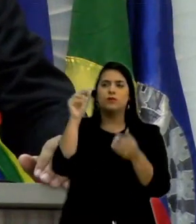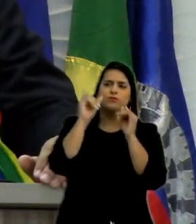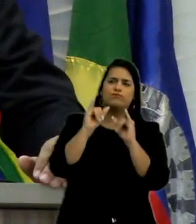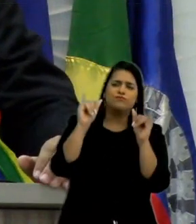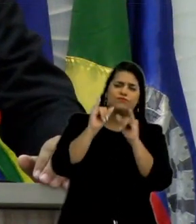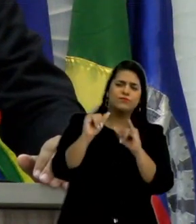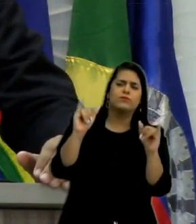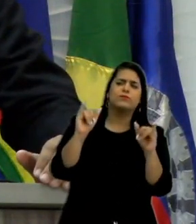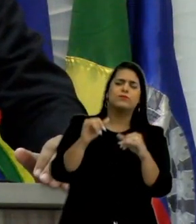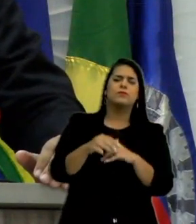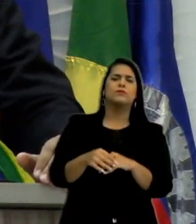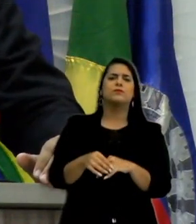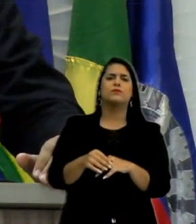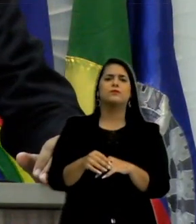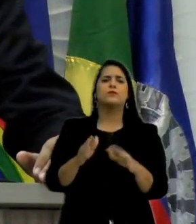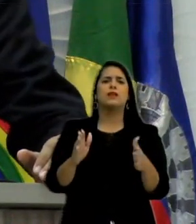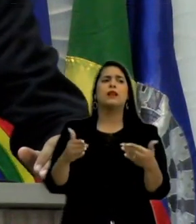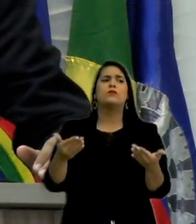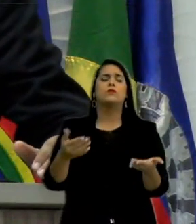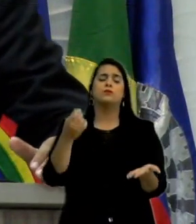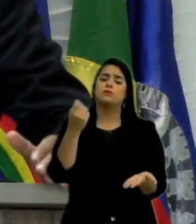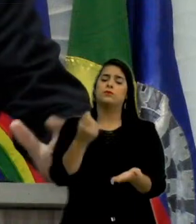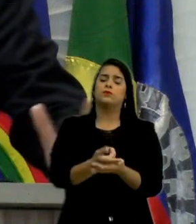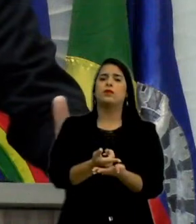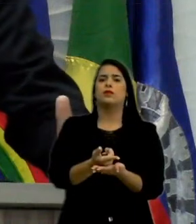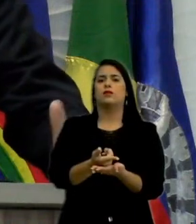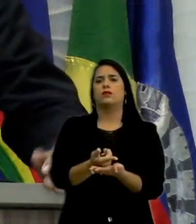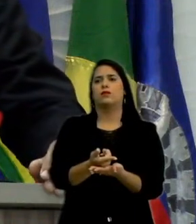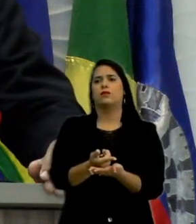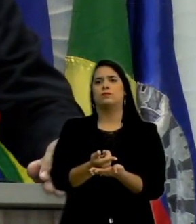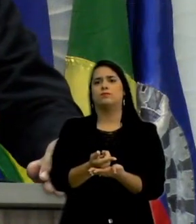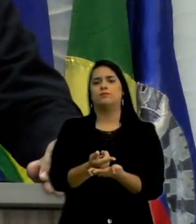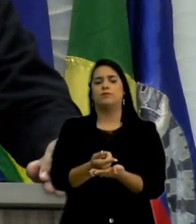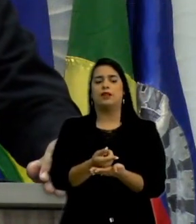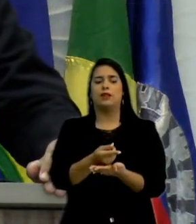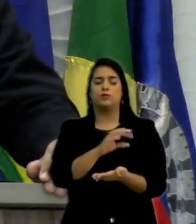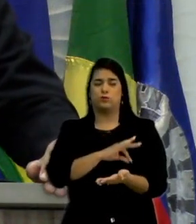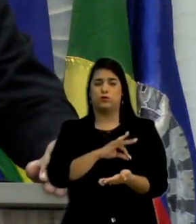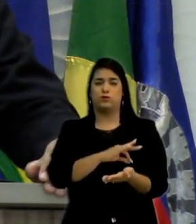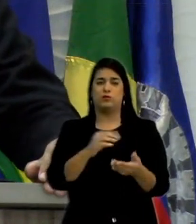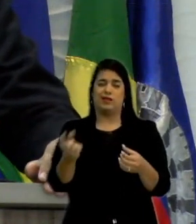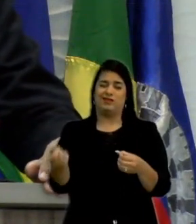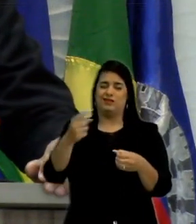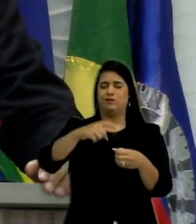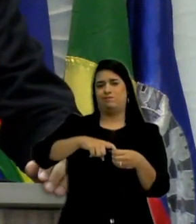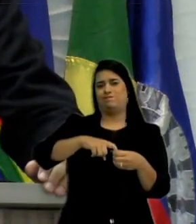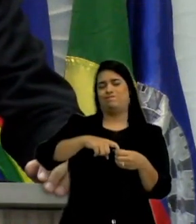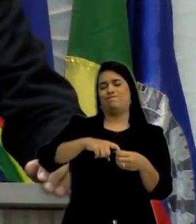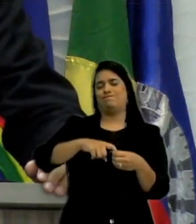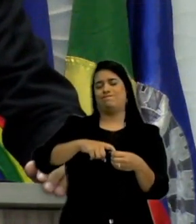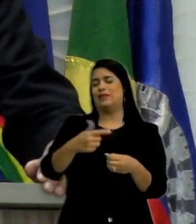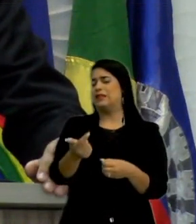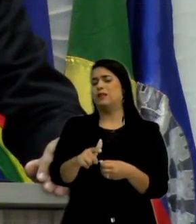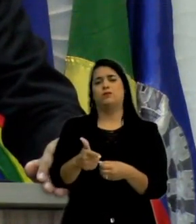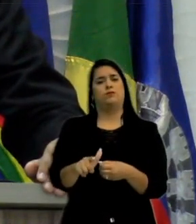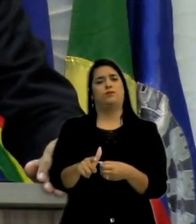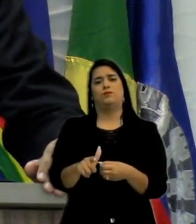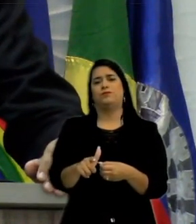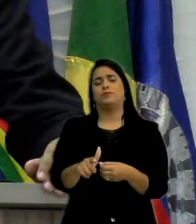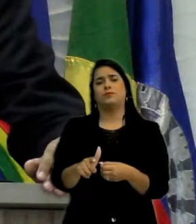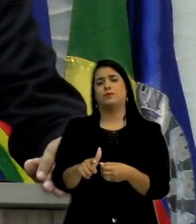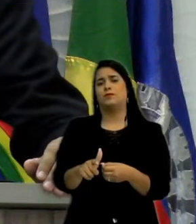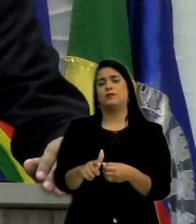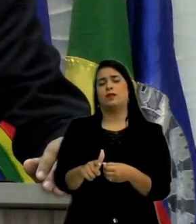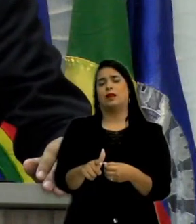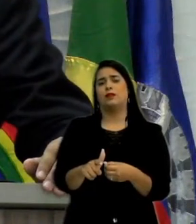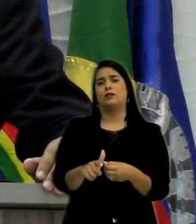dizer quando é que ia pagar o retroativo. Não houve nenhum momento que ele disse quando pagaria